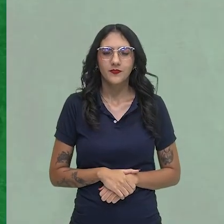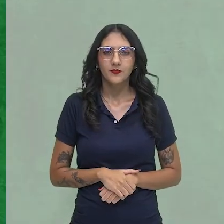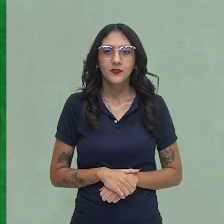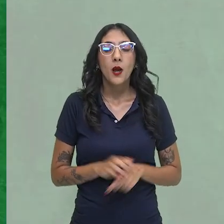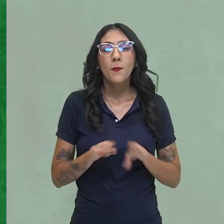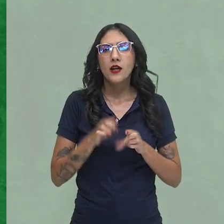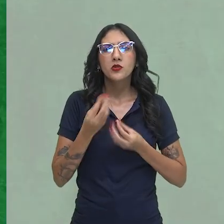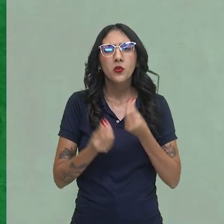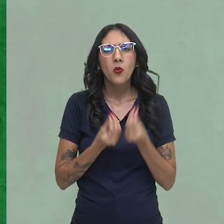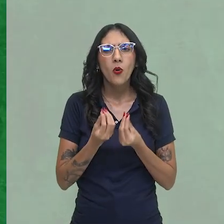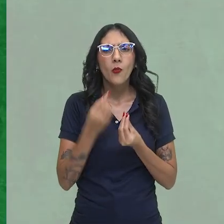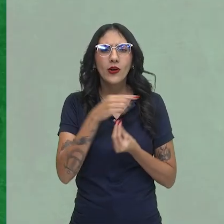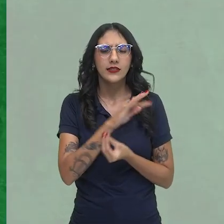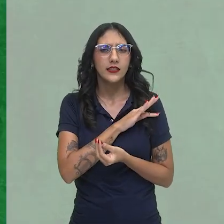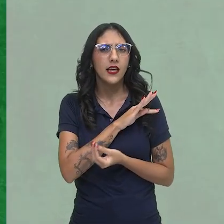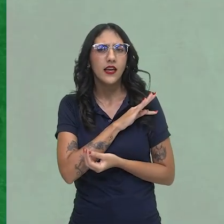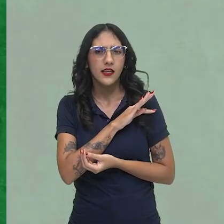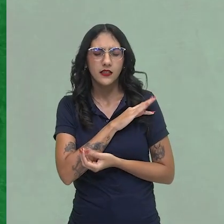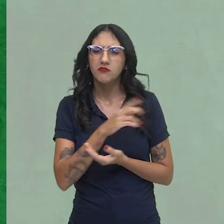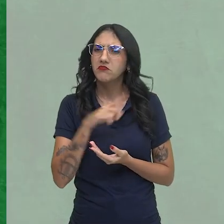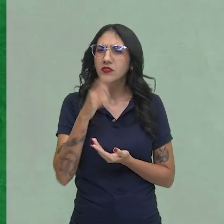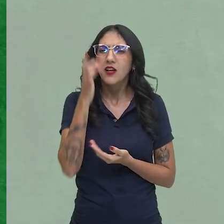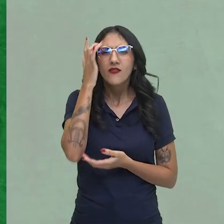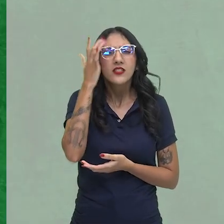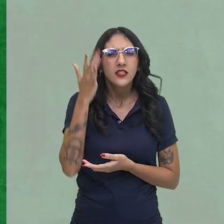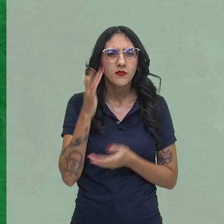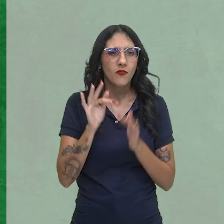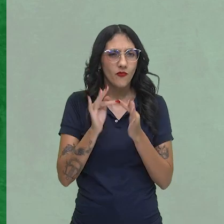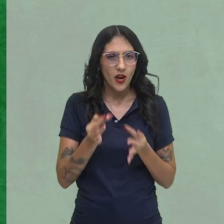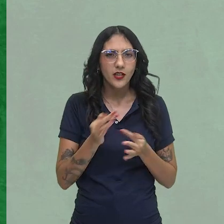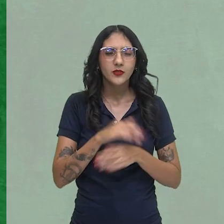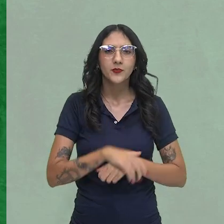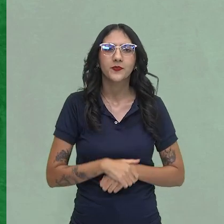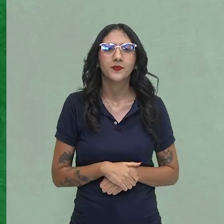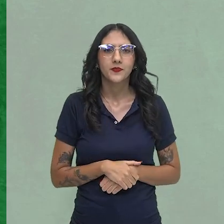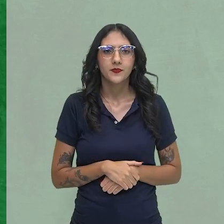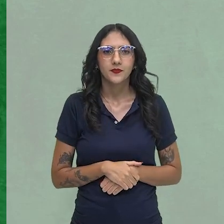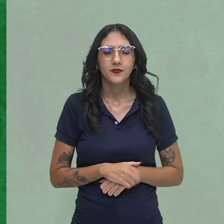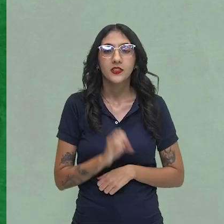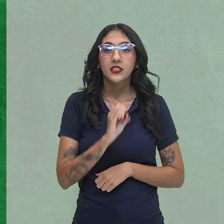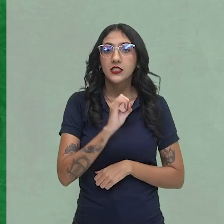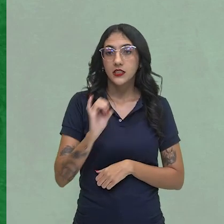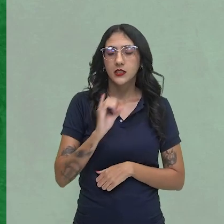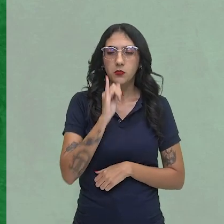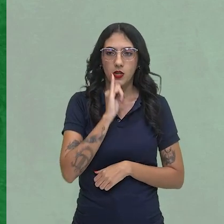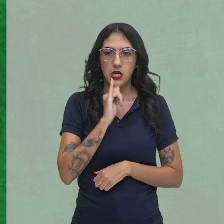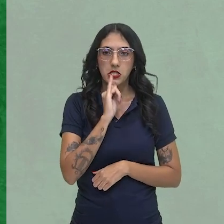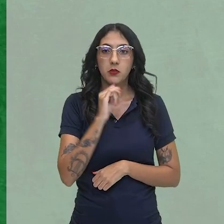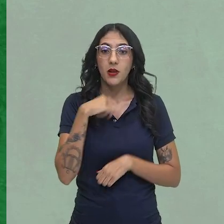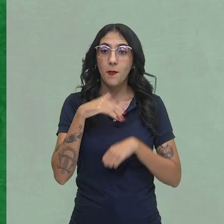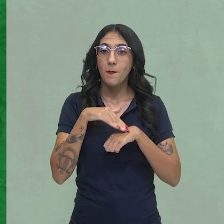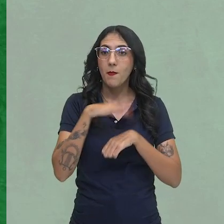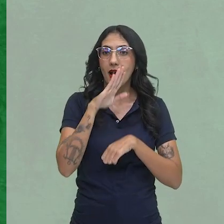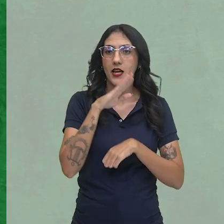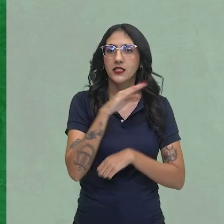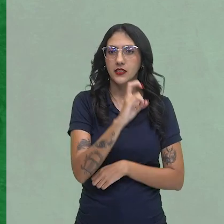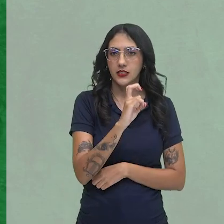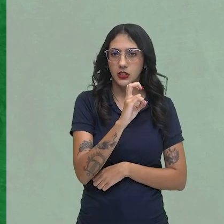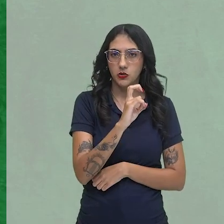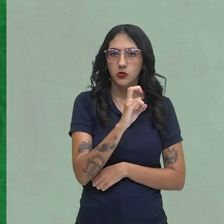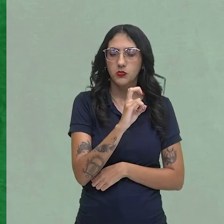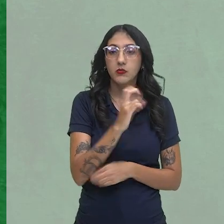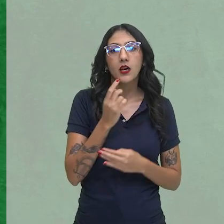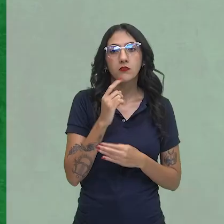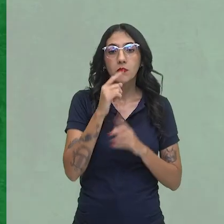arredondamento, existe uma pequena técnica, bem tranquila, bem simples. Se o número passar de 5, você vai arredondar